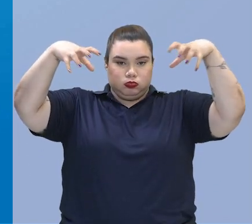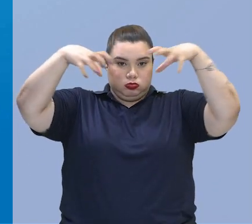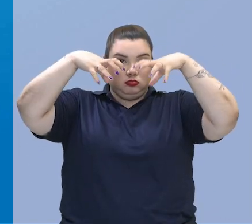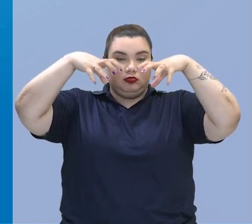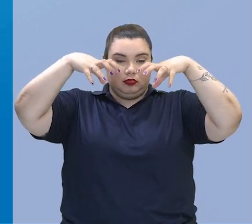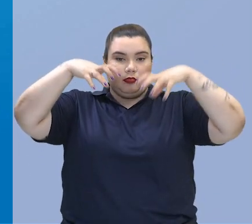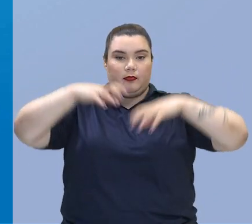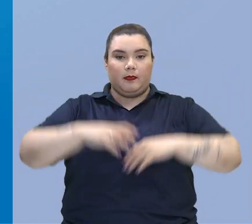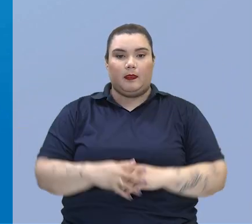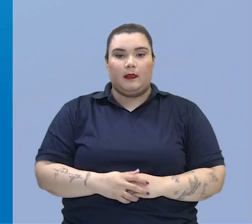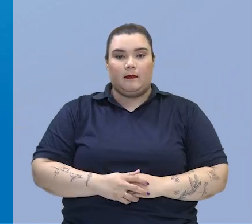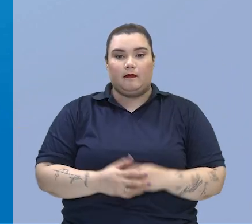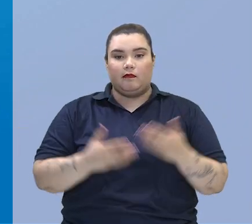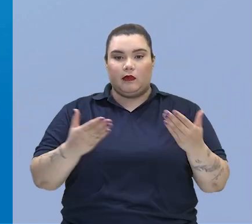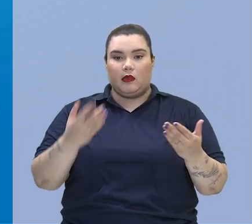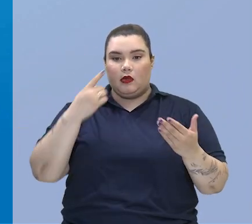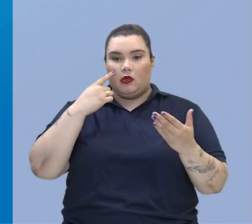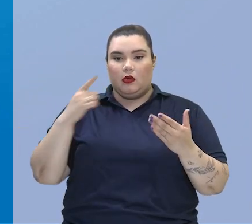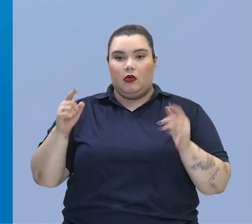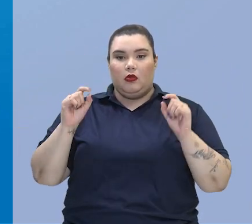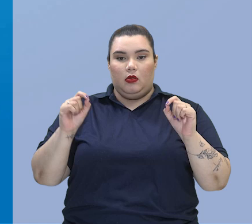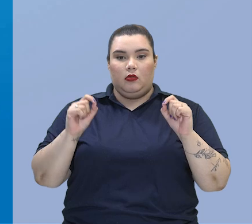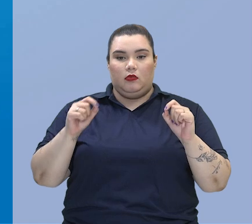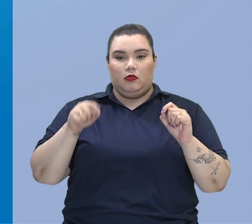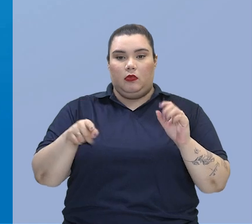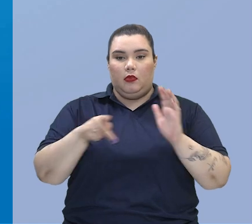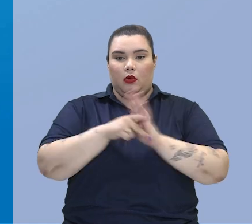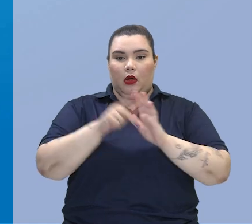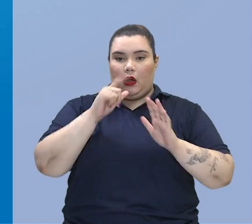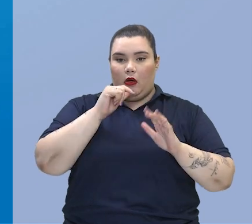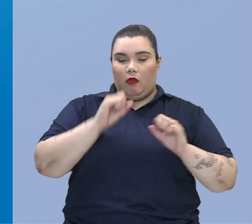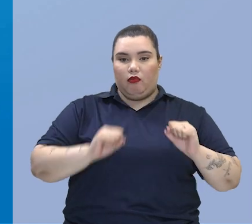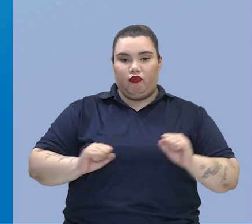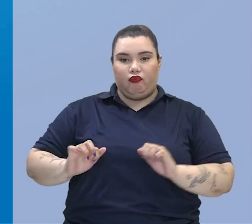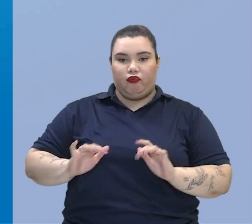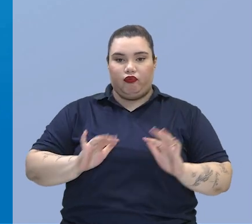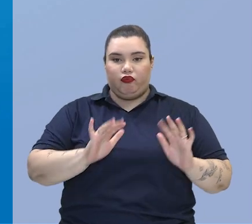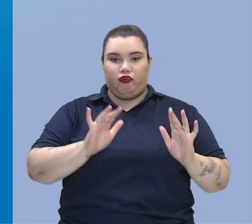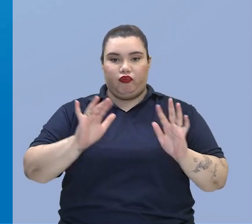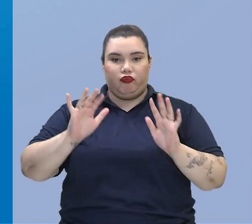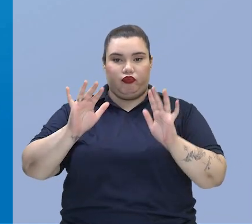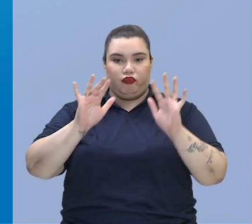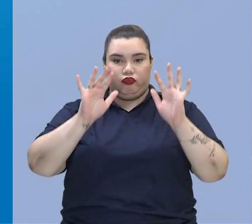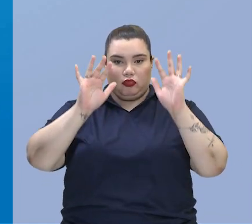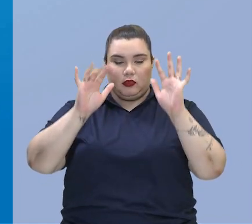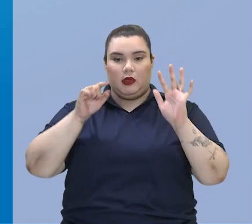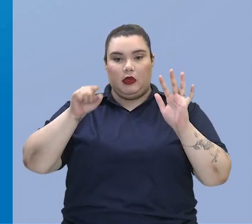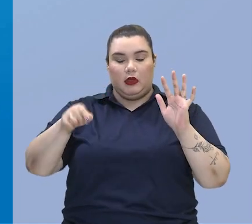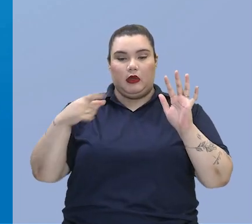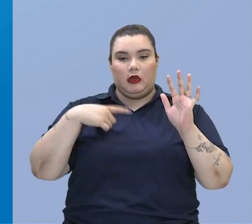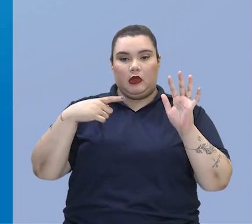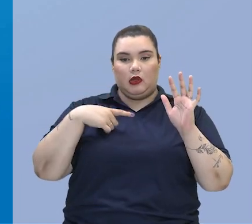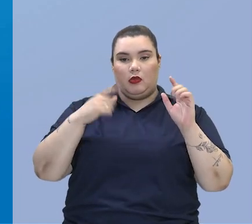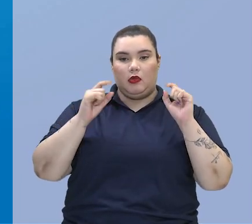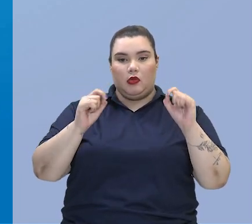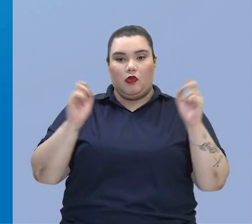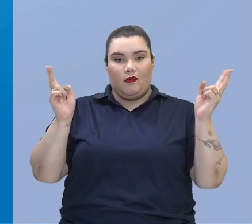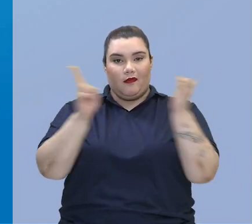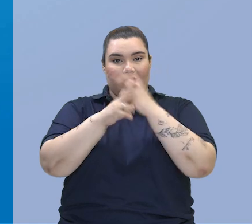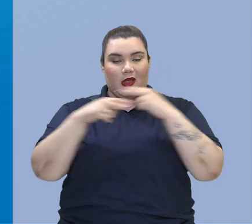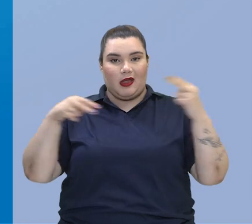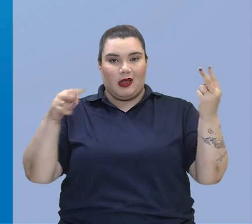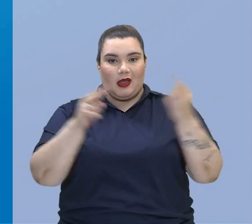faixa do Oceano Atlântico ocorre essa intensa evaporação, que é isso daqui que a gente está observando. E o vento leva